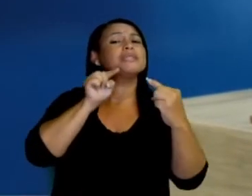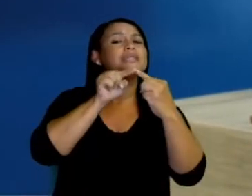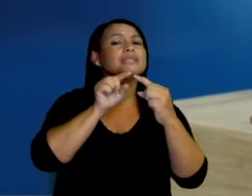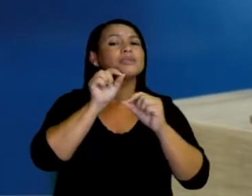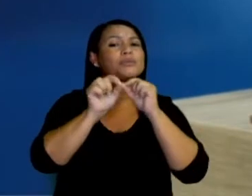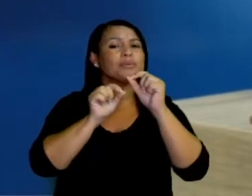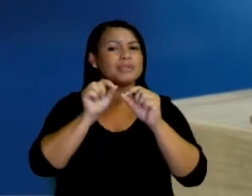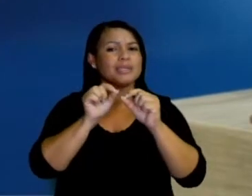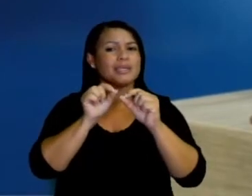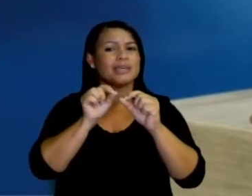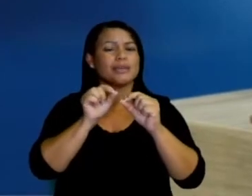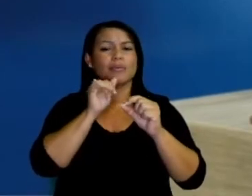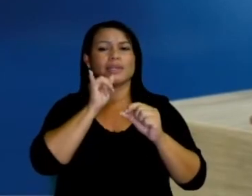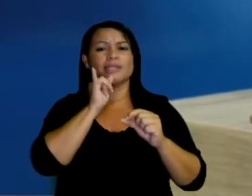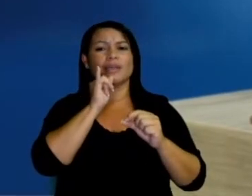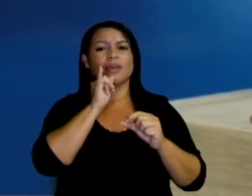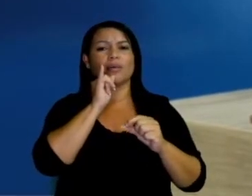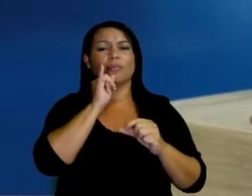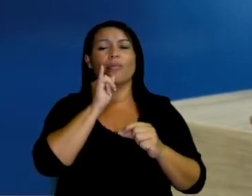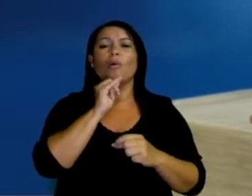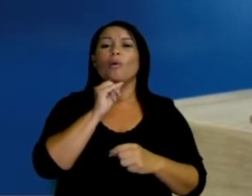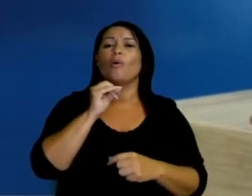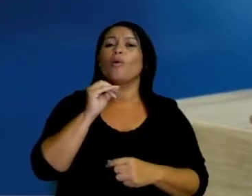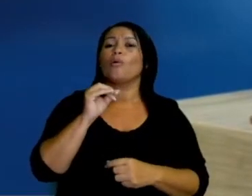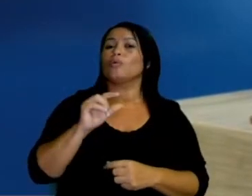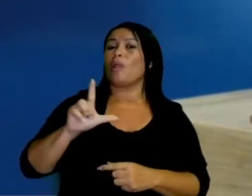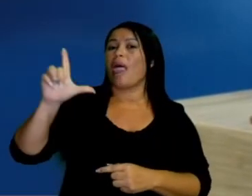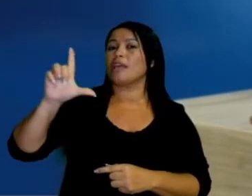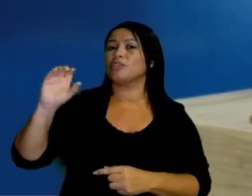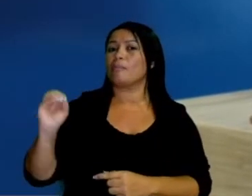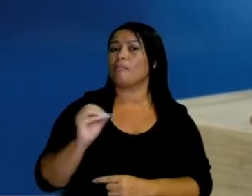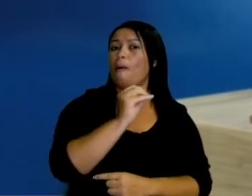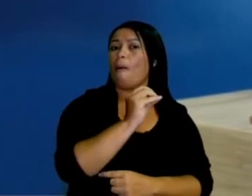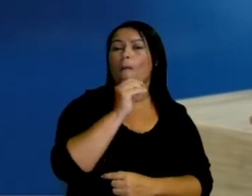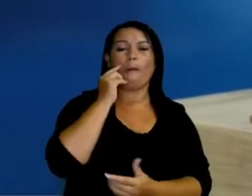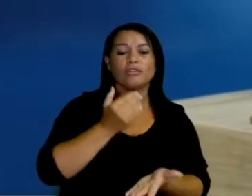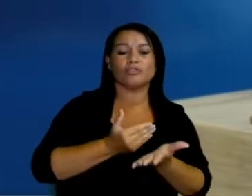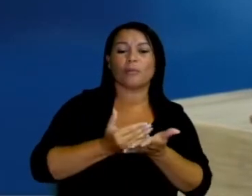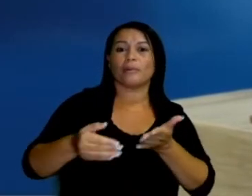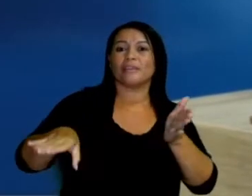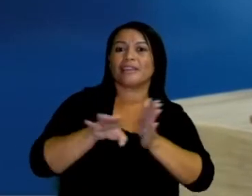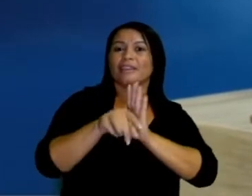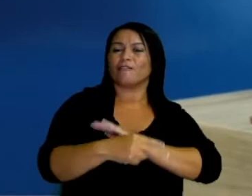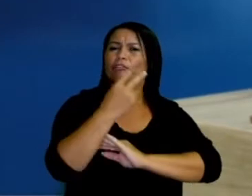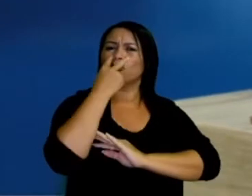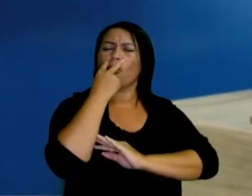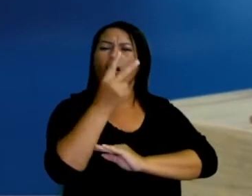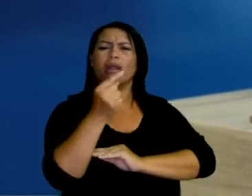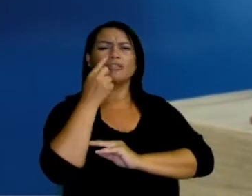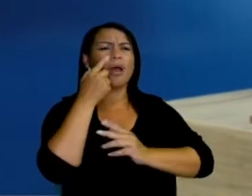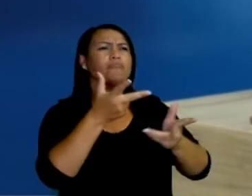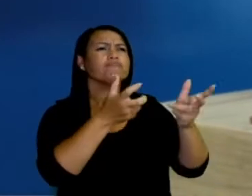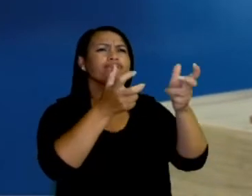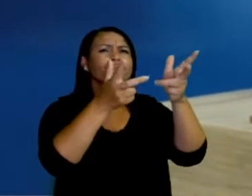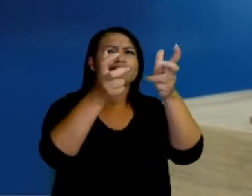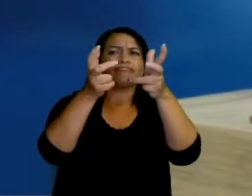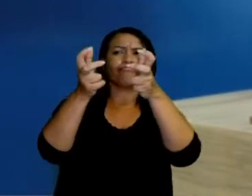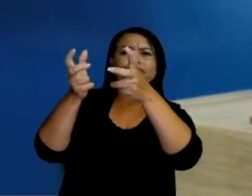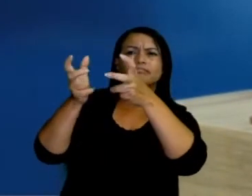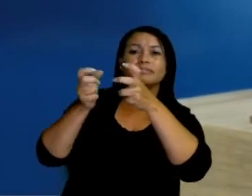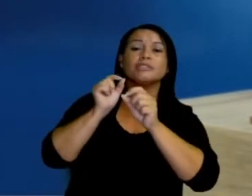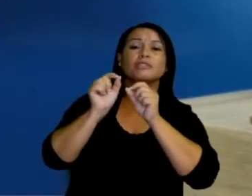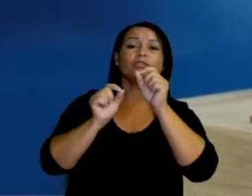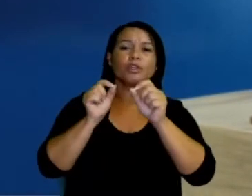leste para oeste. Então a gente chega em Vitória e a gente já começa a ver algumas áreas mais soerguidas, mais elevadas, com topografias